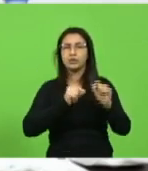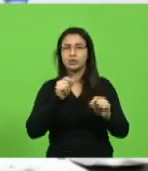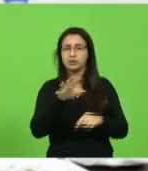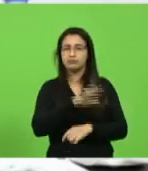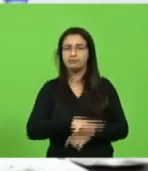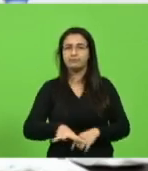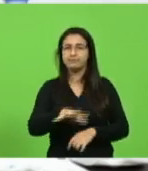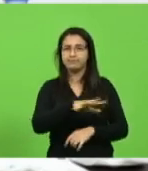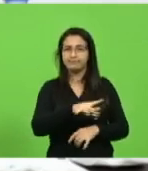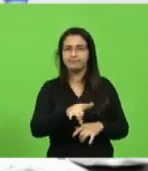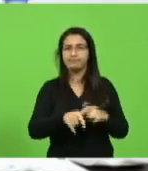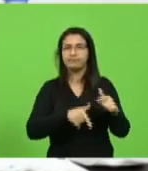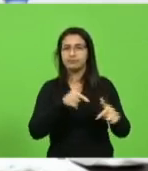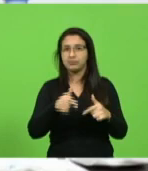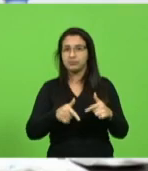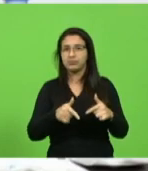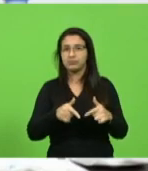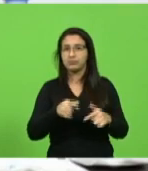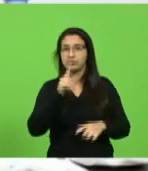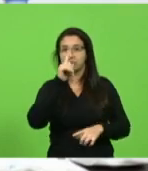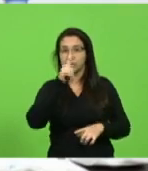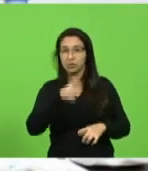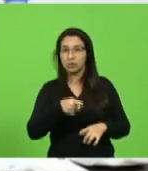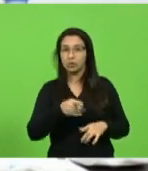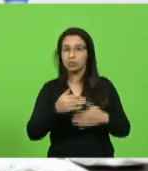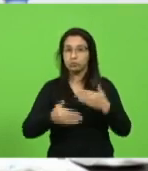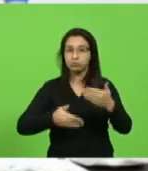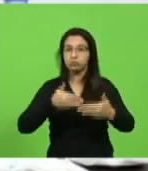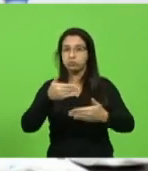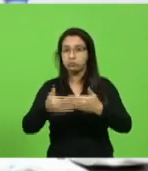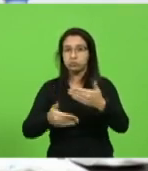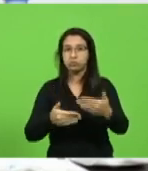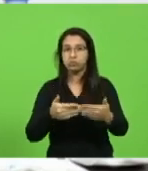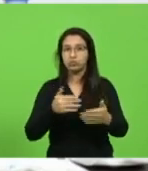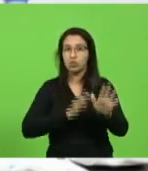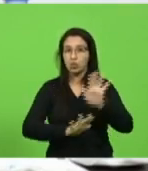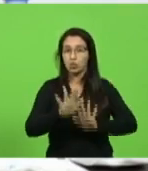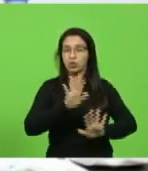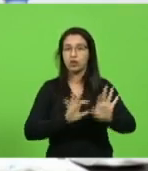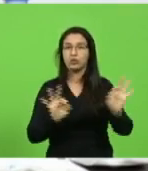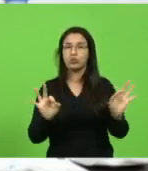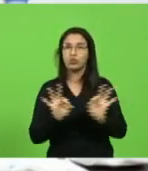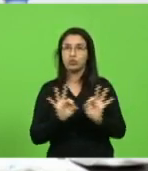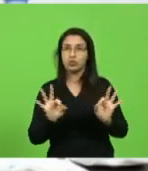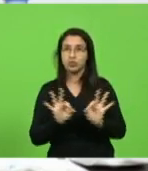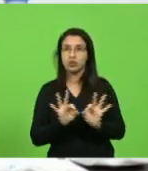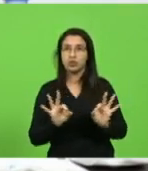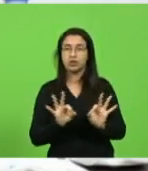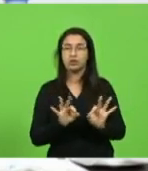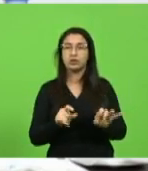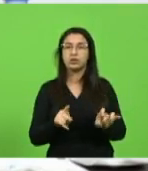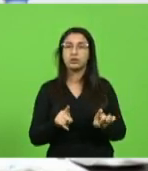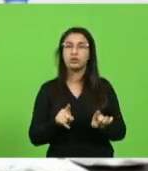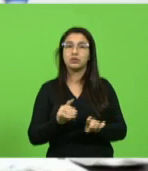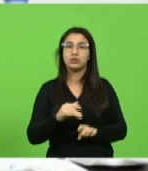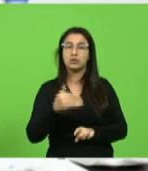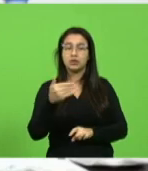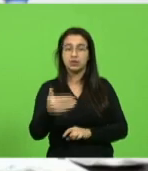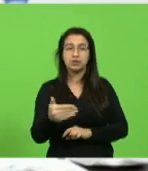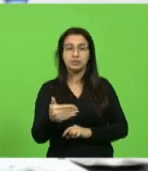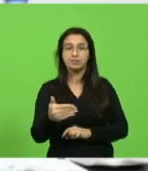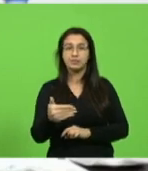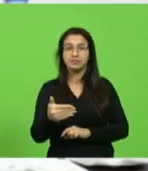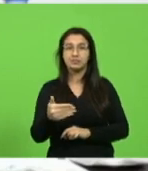houvessem conduzido o processo sem cautelas e eventual eventualmente de modo